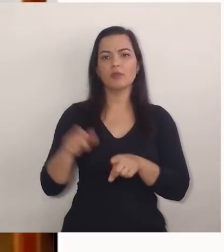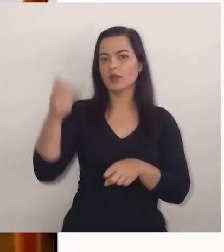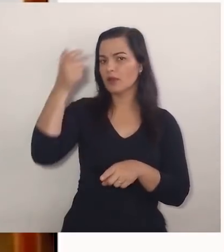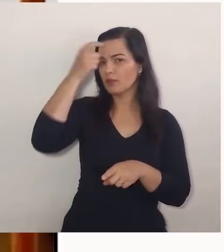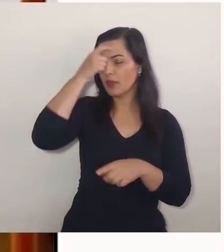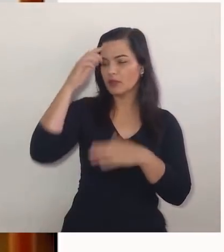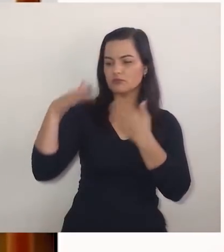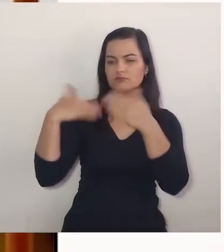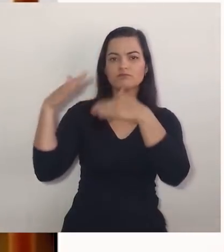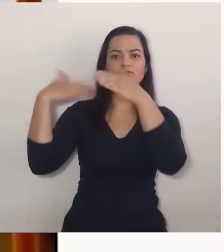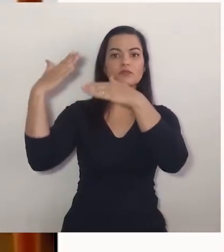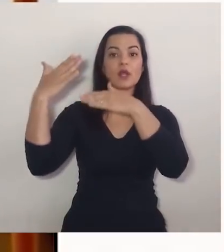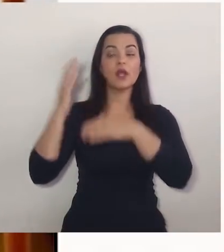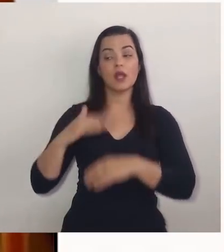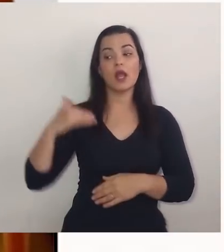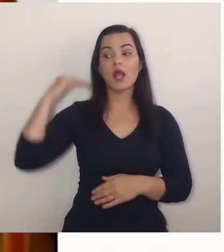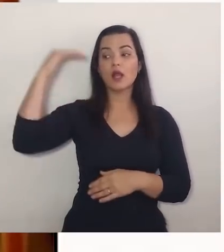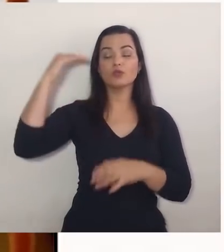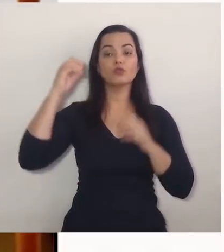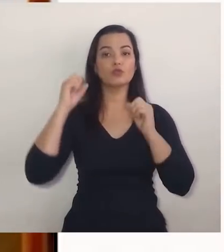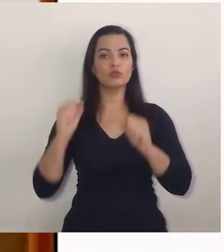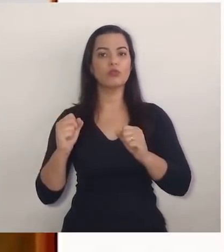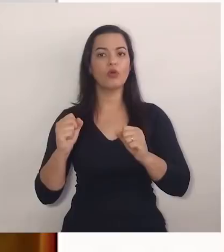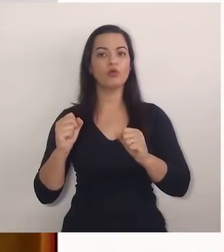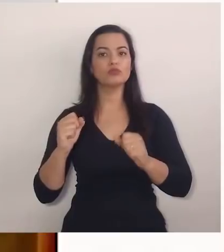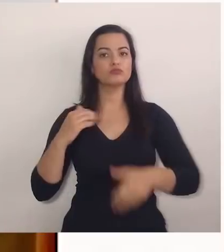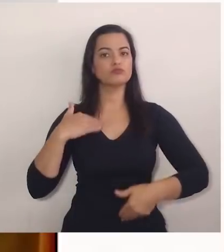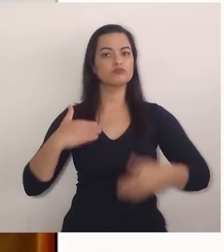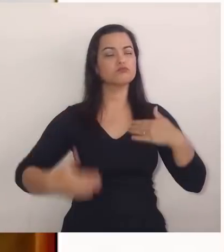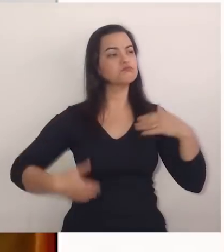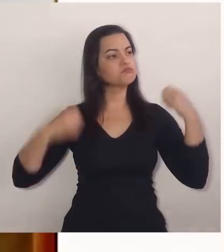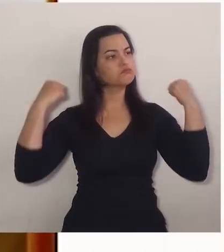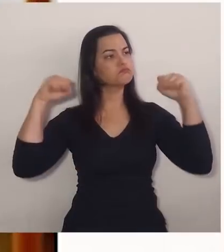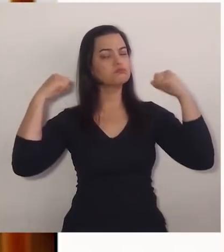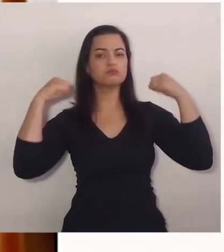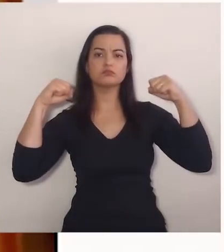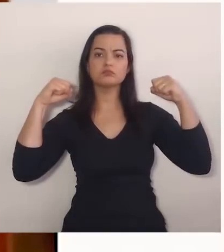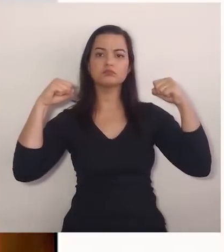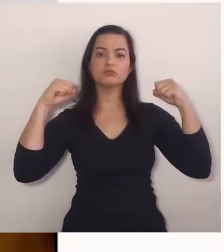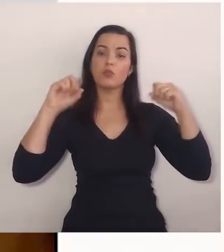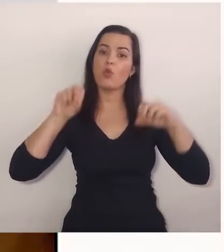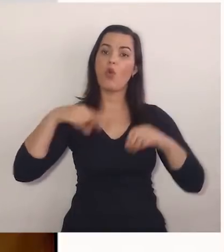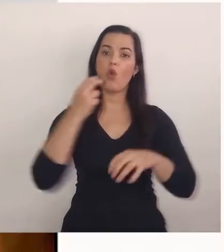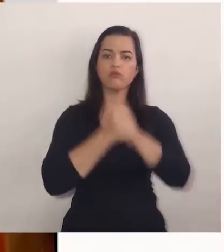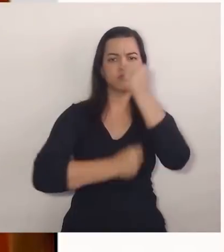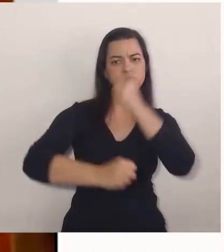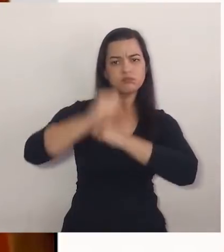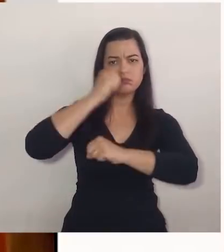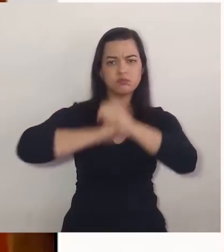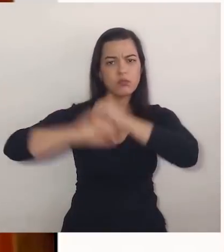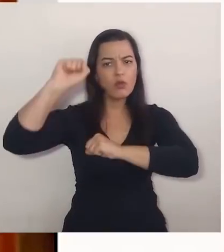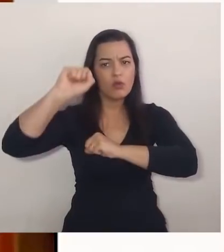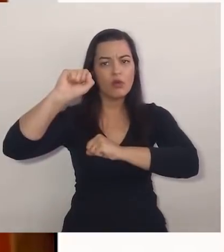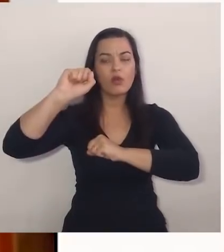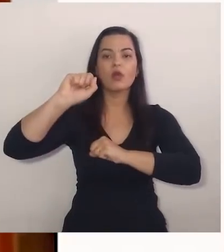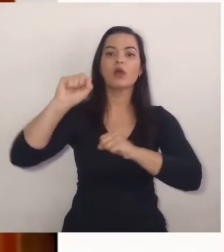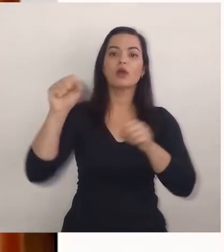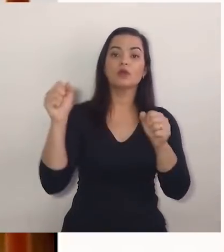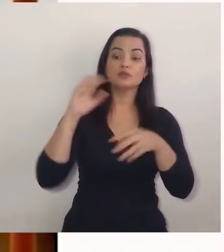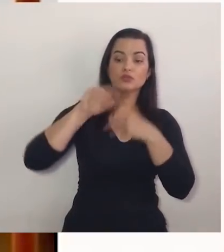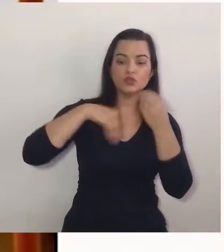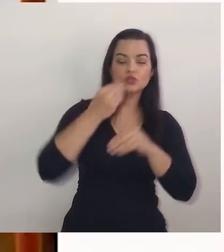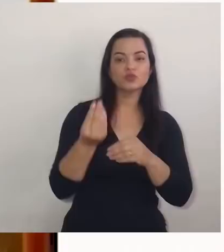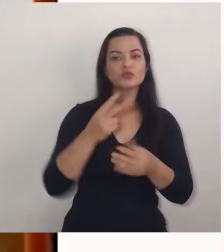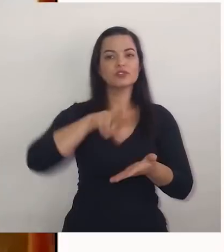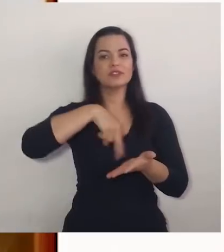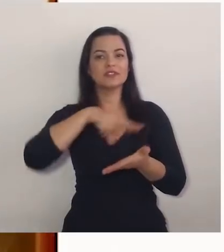os adultos como forma de atividade física ou uma luta. É a mistura de luta e dança, formando um